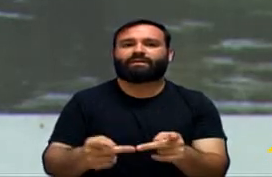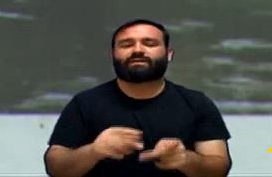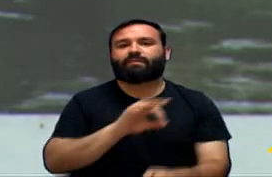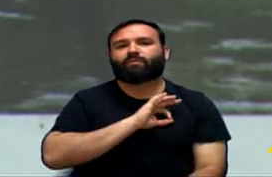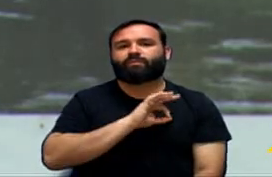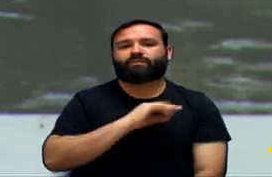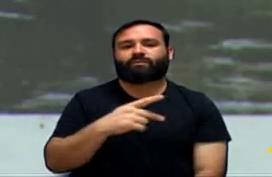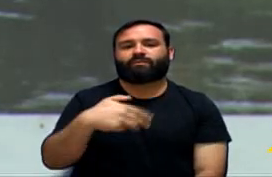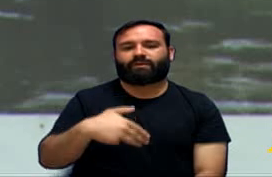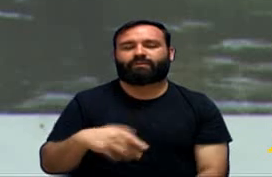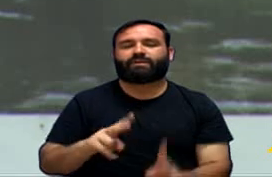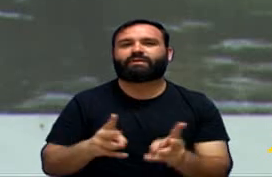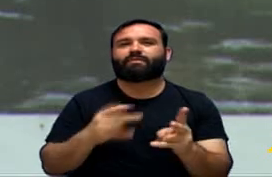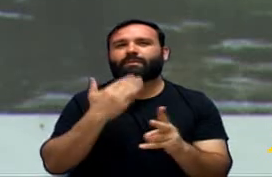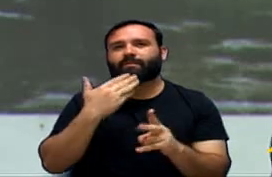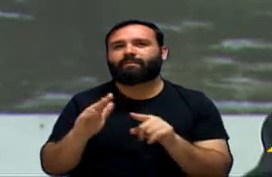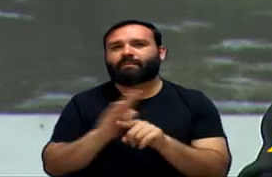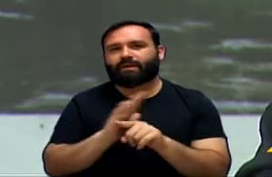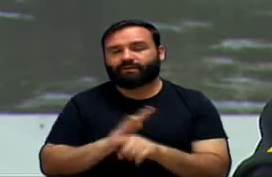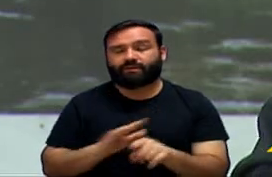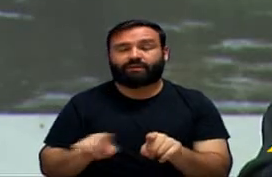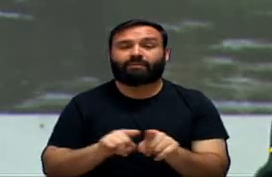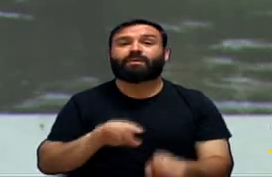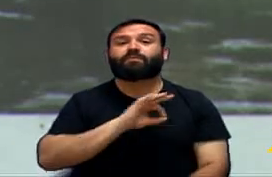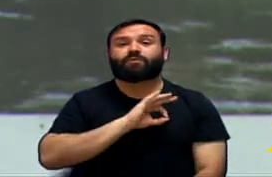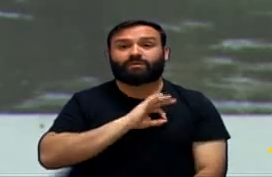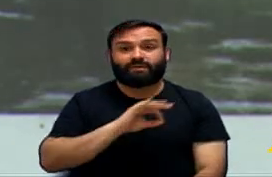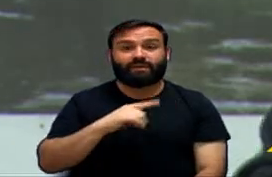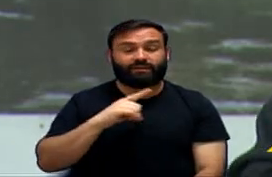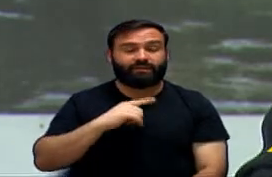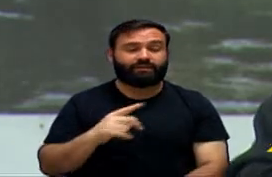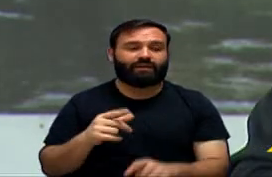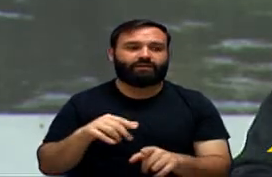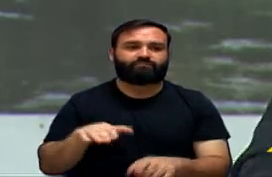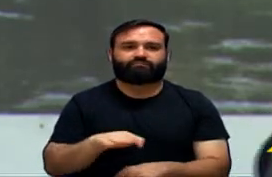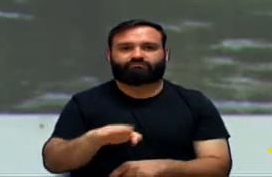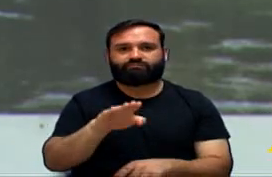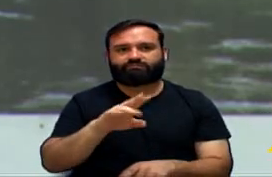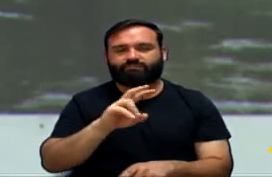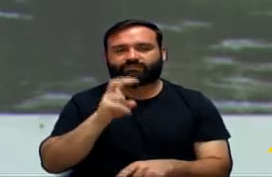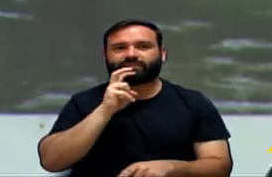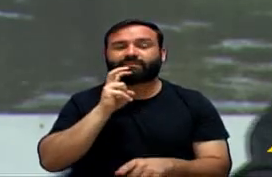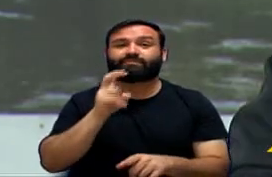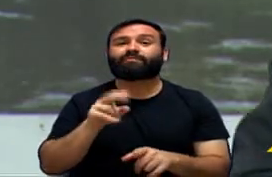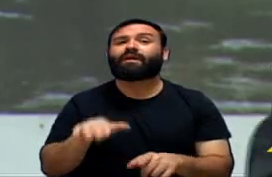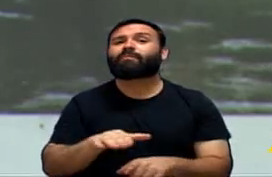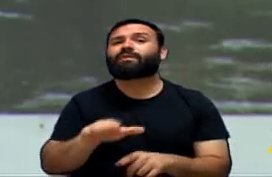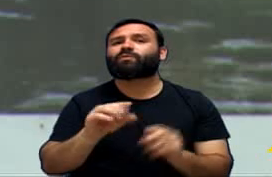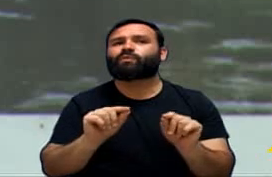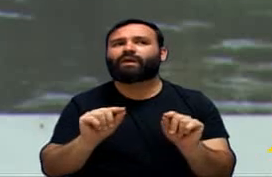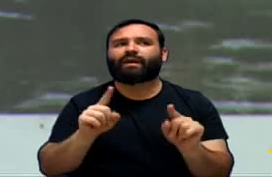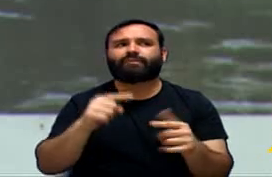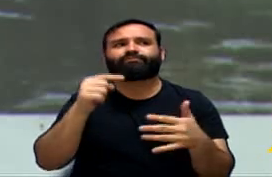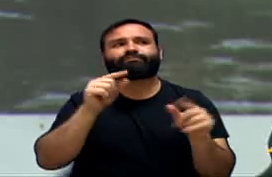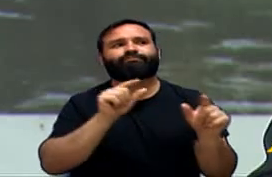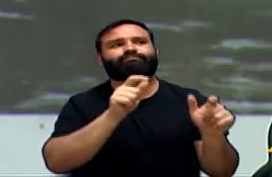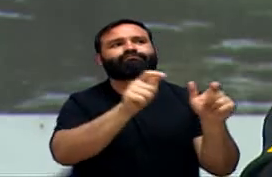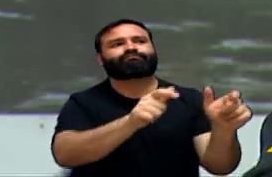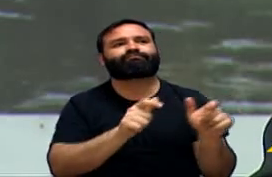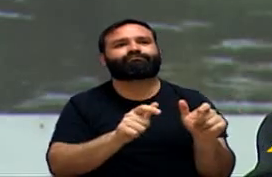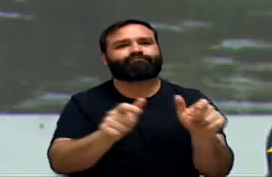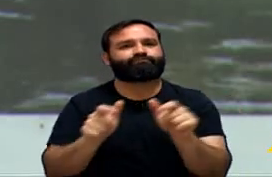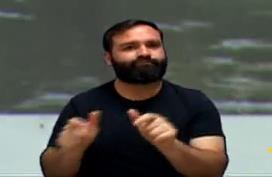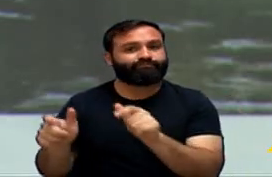polícia militar fazendo os pedidos a polícia militar faz blitz nas cidades mas essas blitz elas são pontuais o que nós